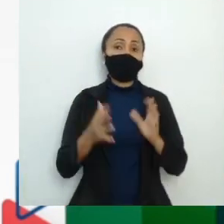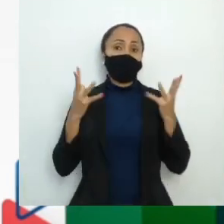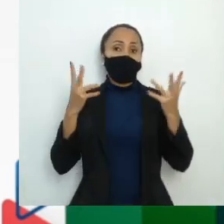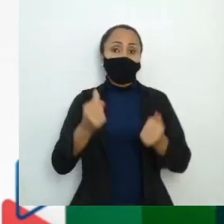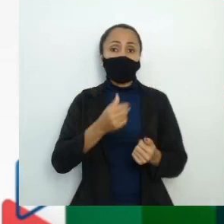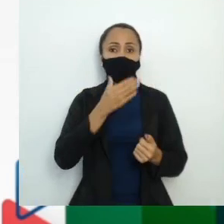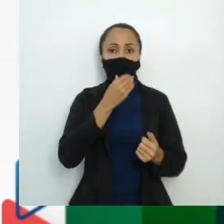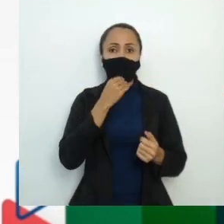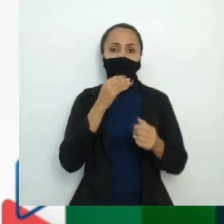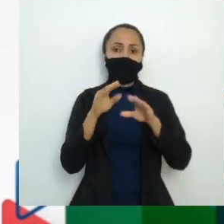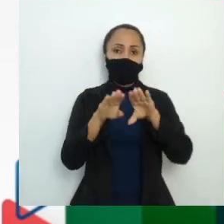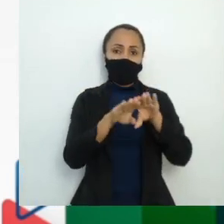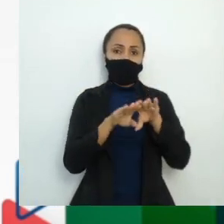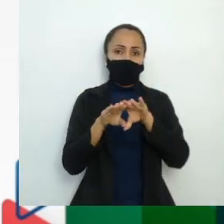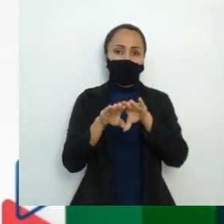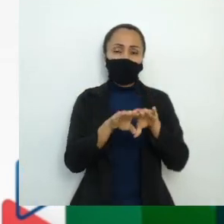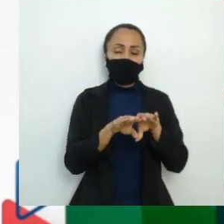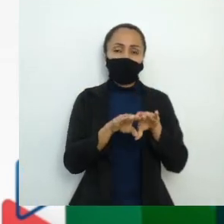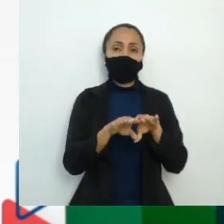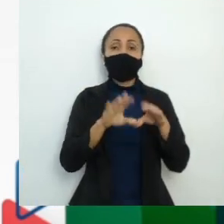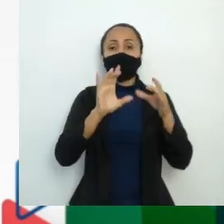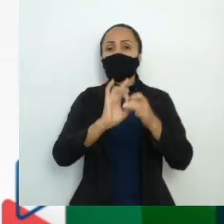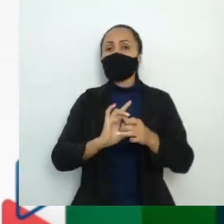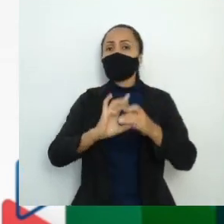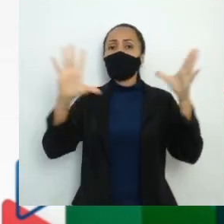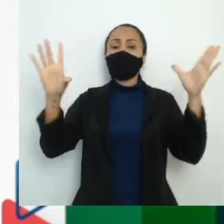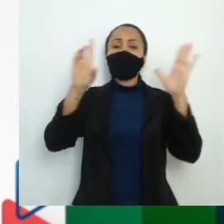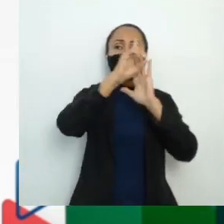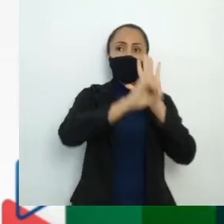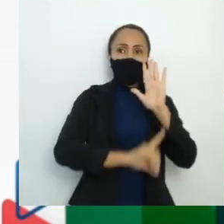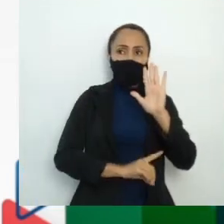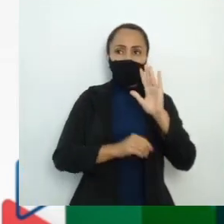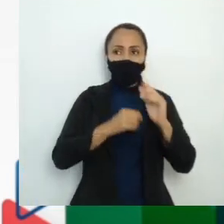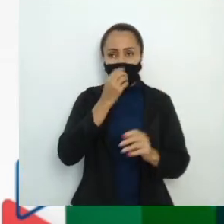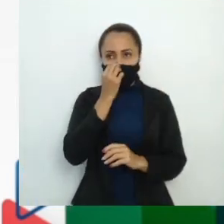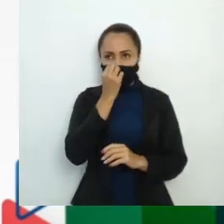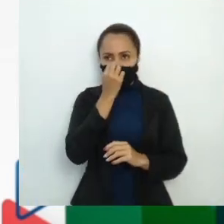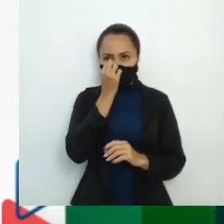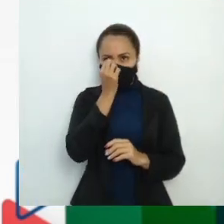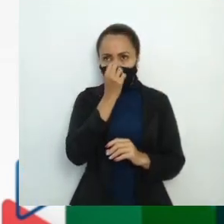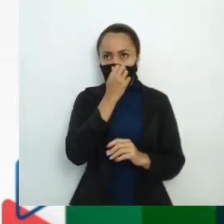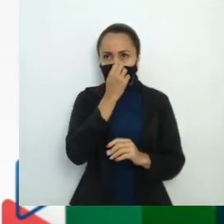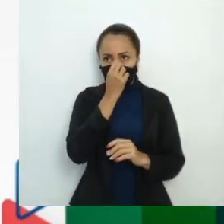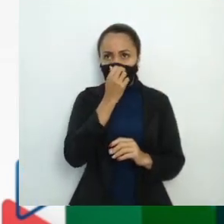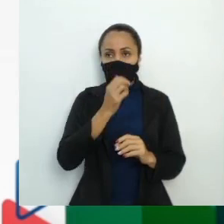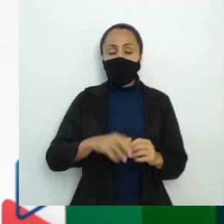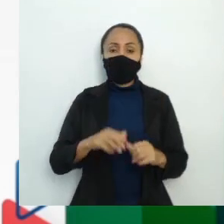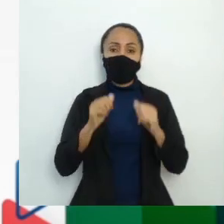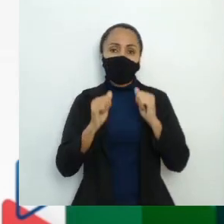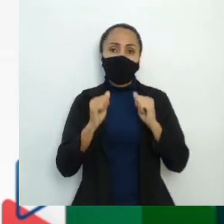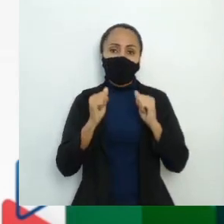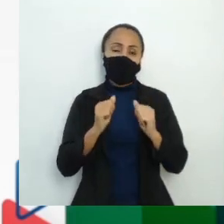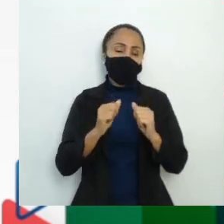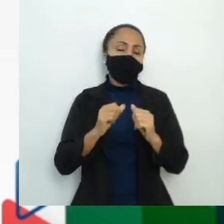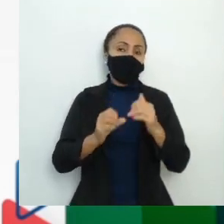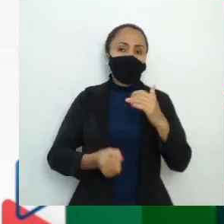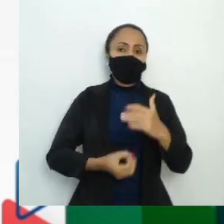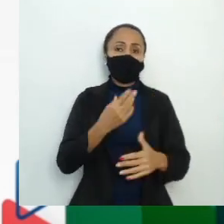nascem iguais e são livres e iguais em direito. Então, as distinções sociais só podem fundar-se